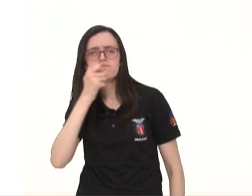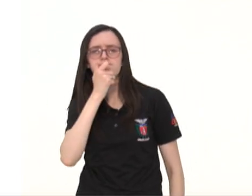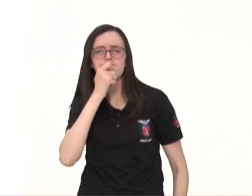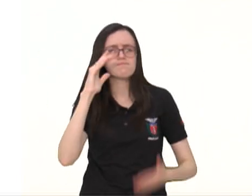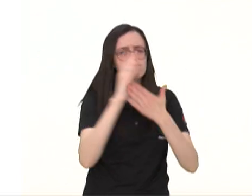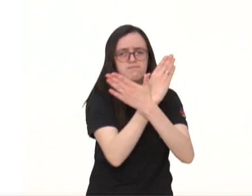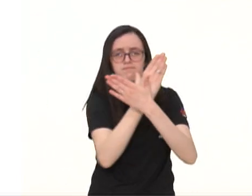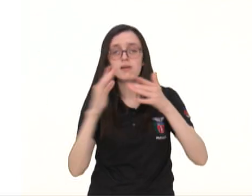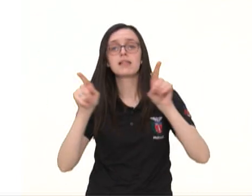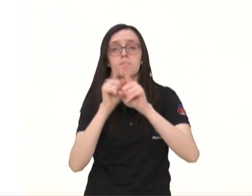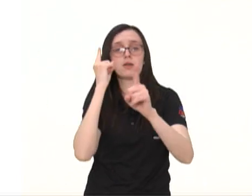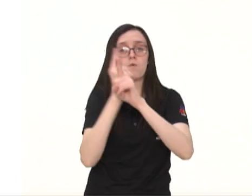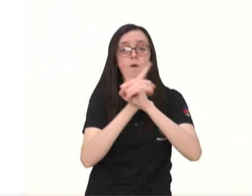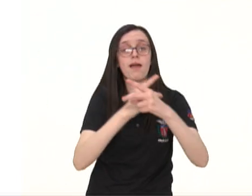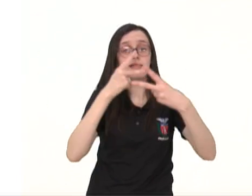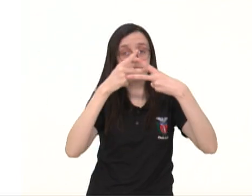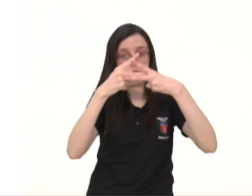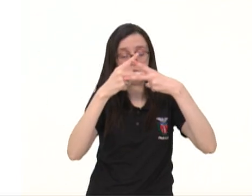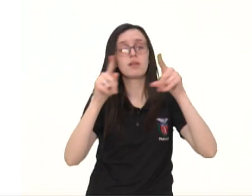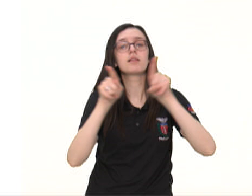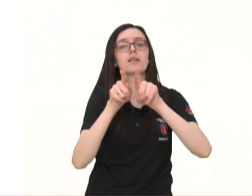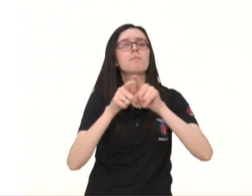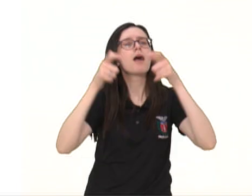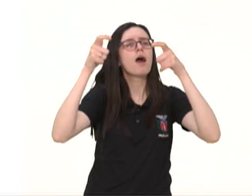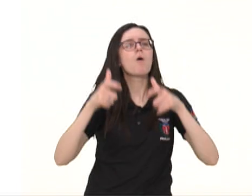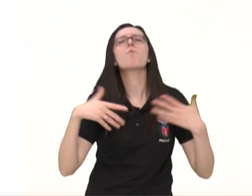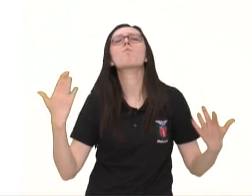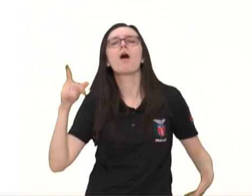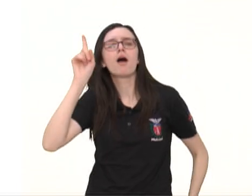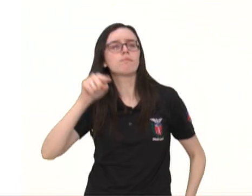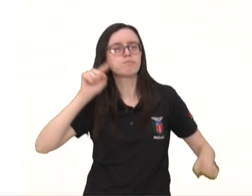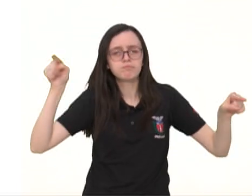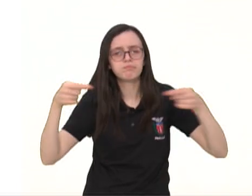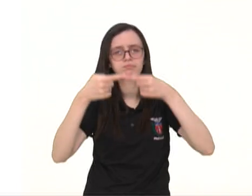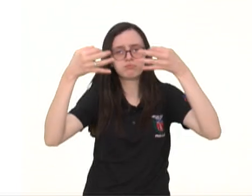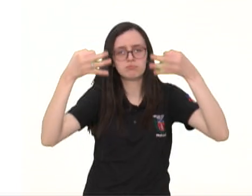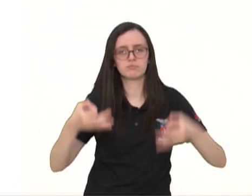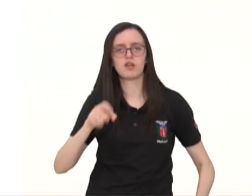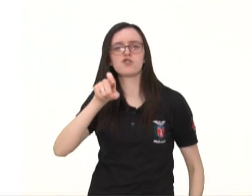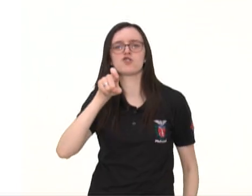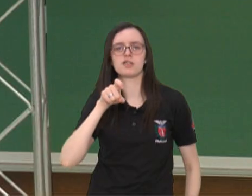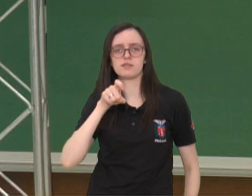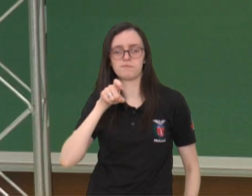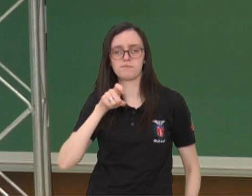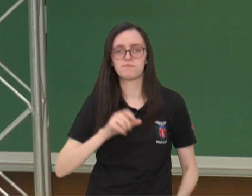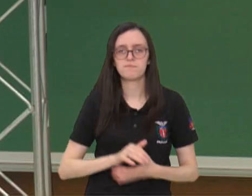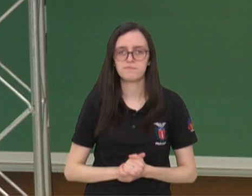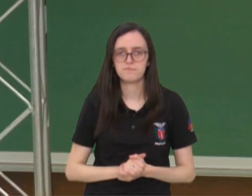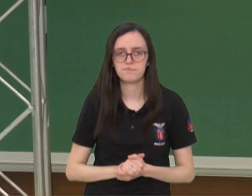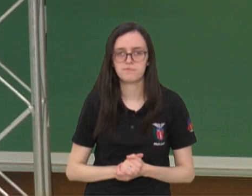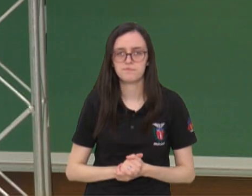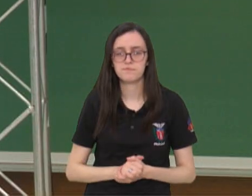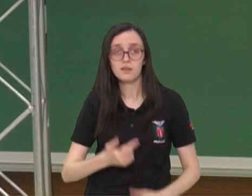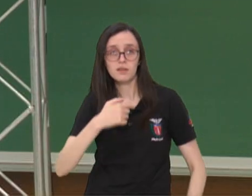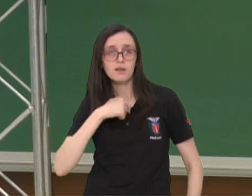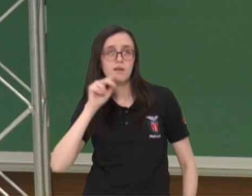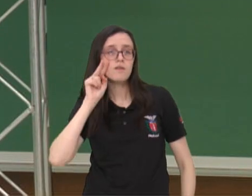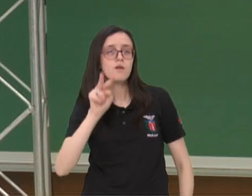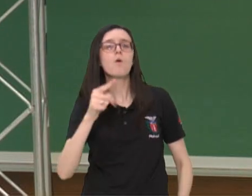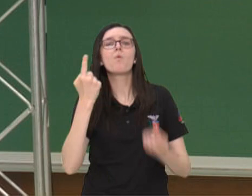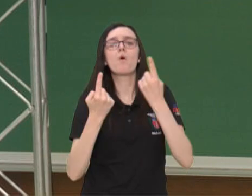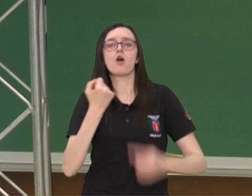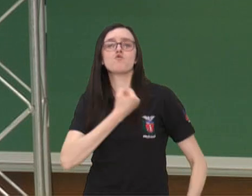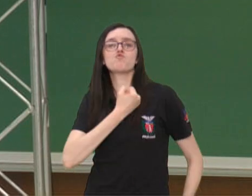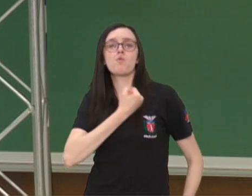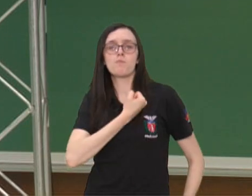discriminante delta e eixo de simetria x do vértice. Então eu vou olhar os coeficientes,